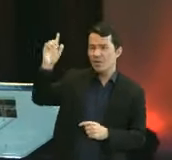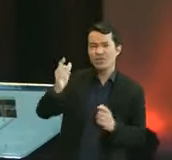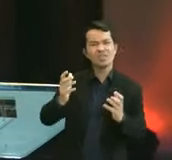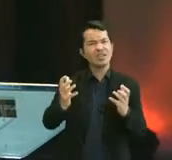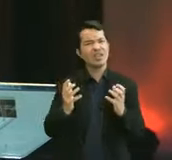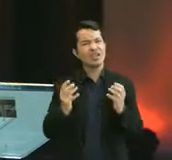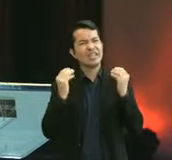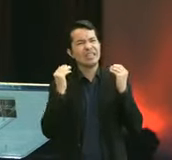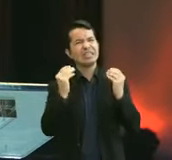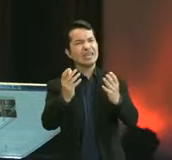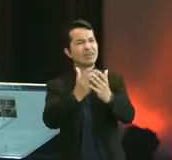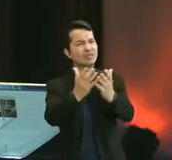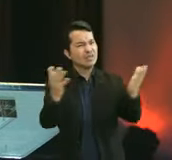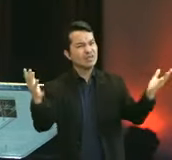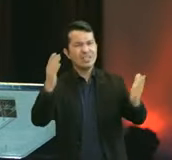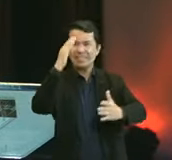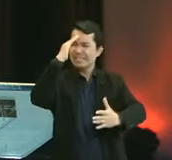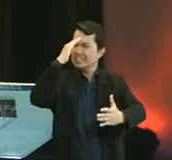fé.